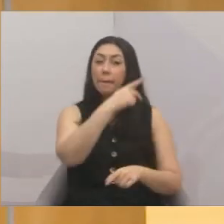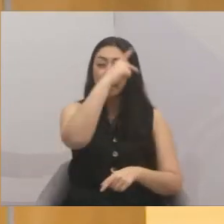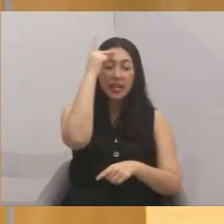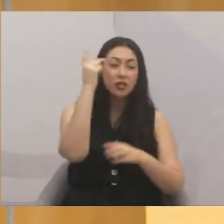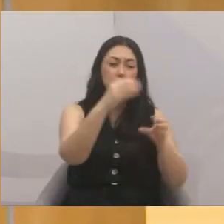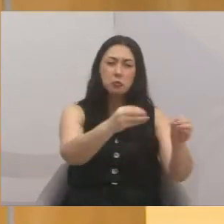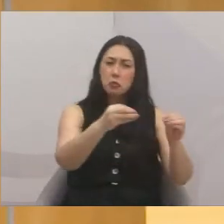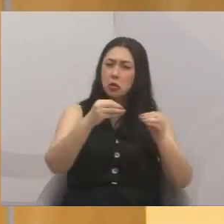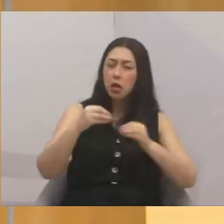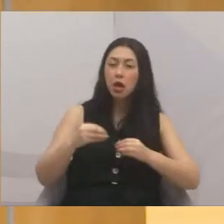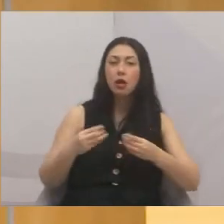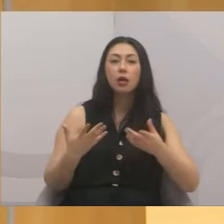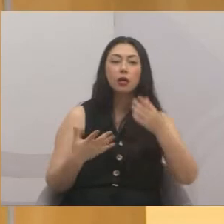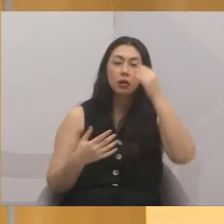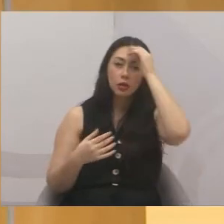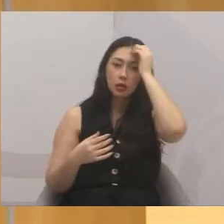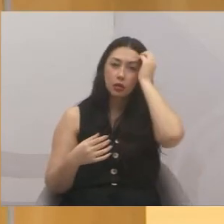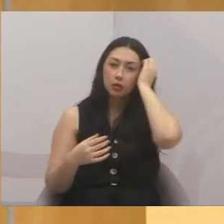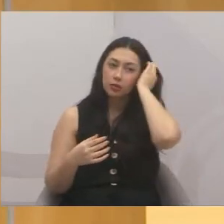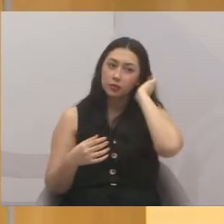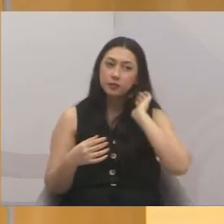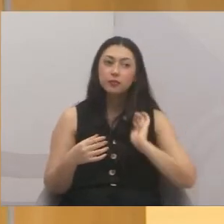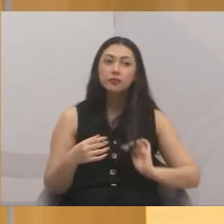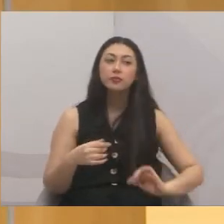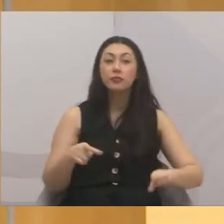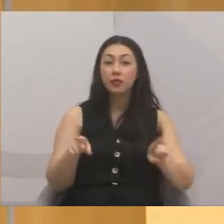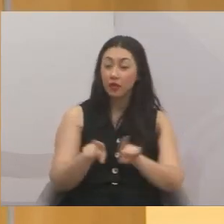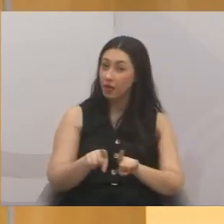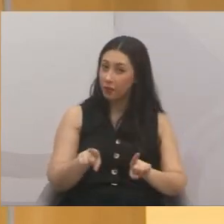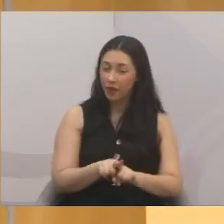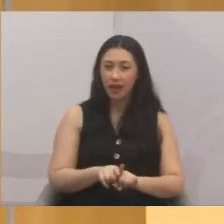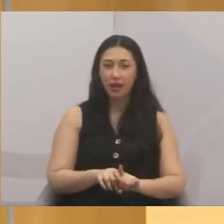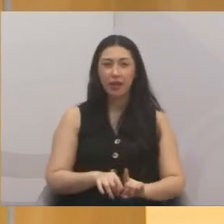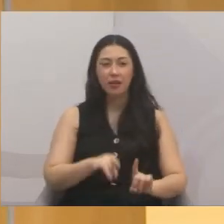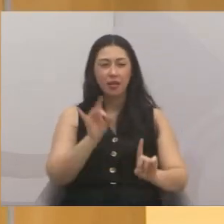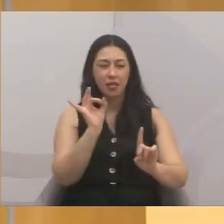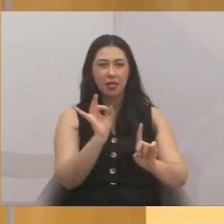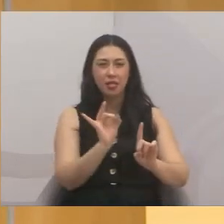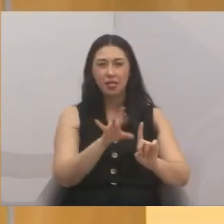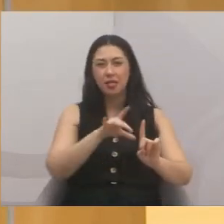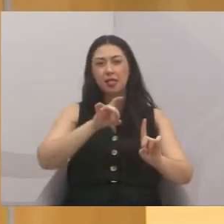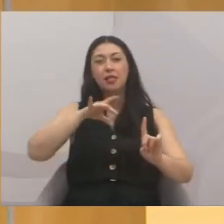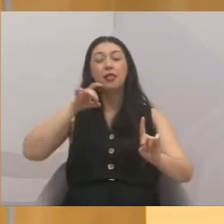leis sobre essa homofobia que acontece com os LGBTQIA+. A